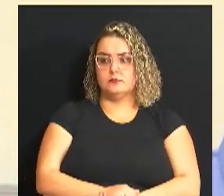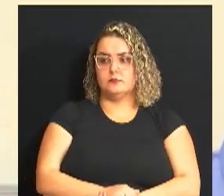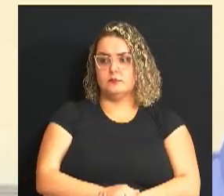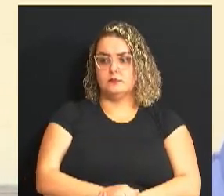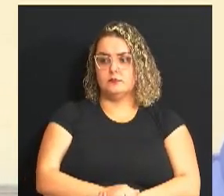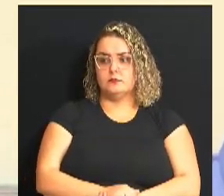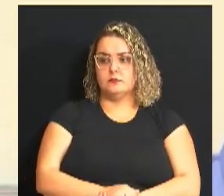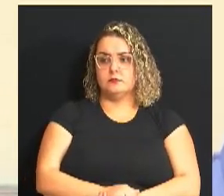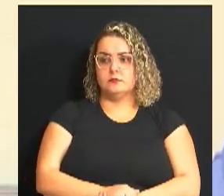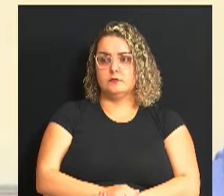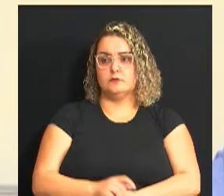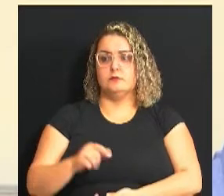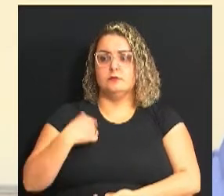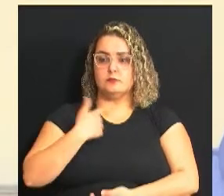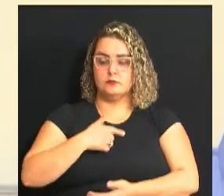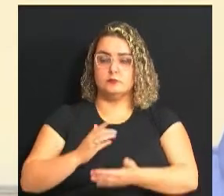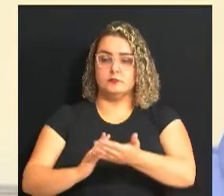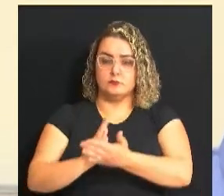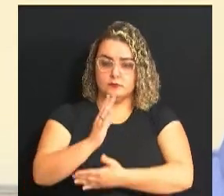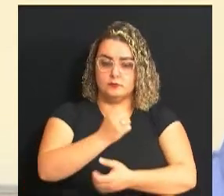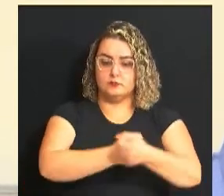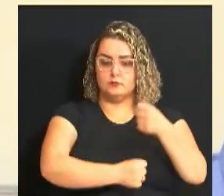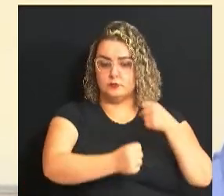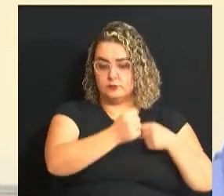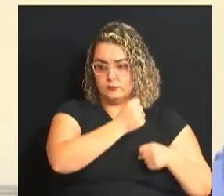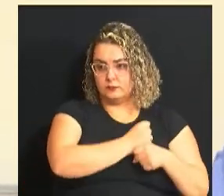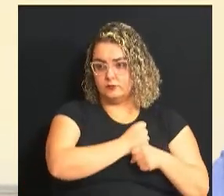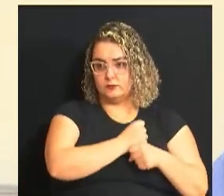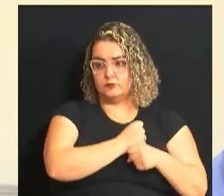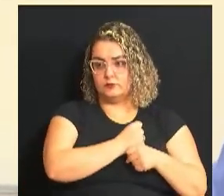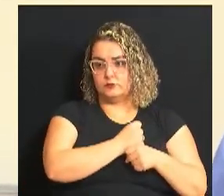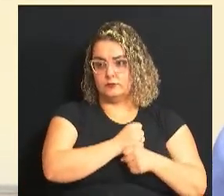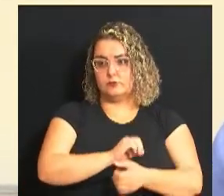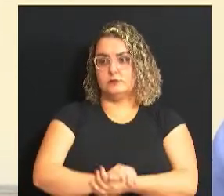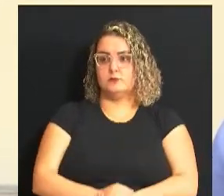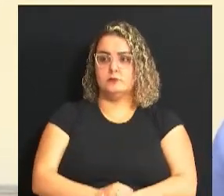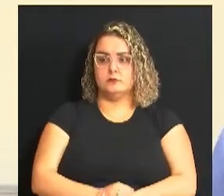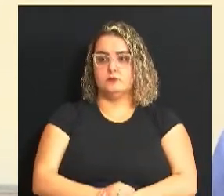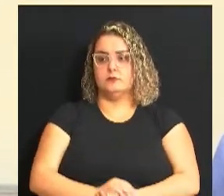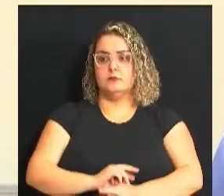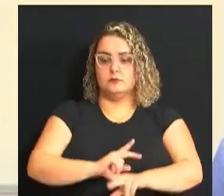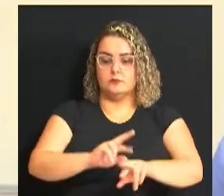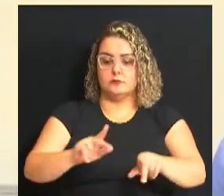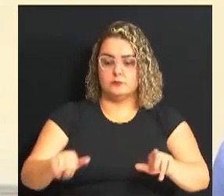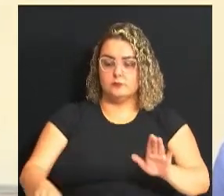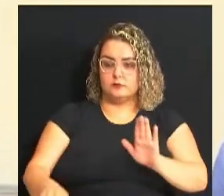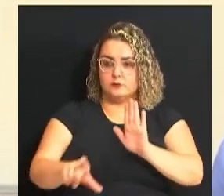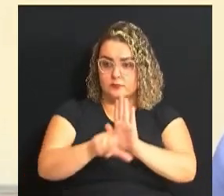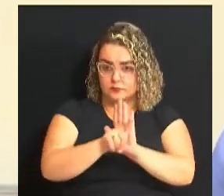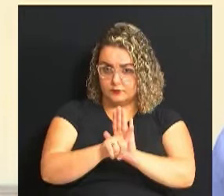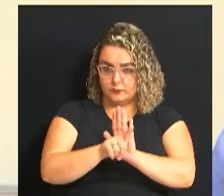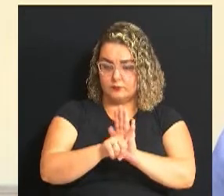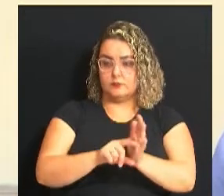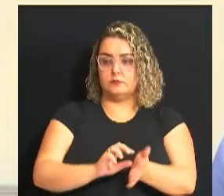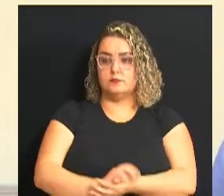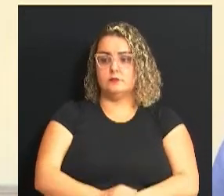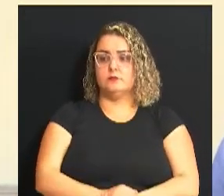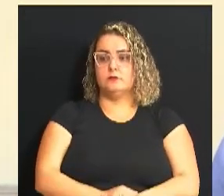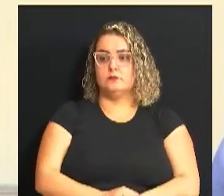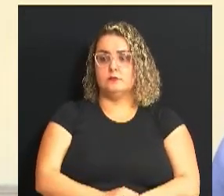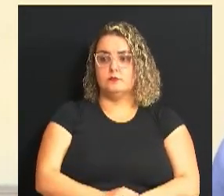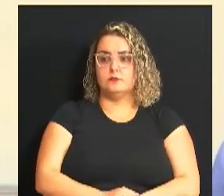Nós aprovamos, o ano passado, um pacote de legislação que realmente